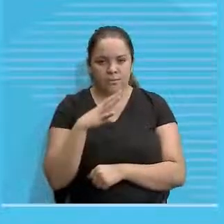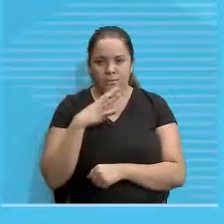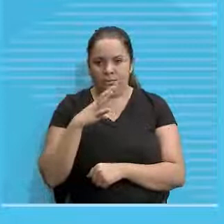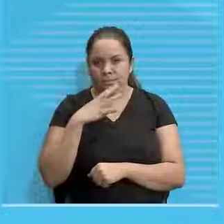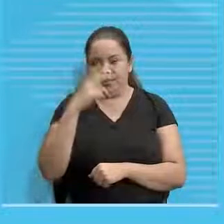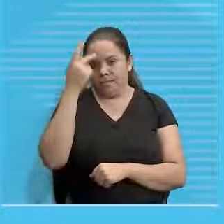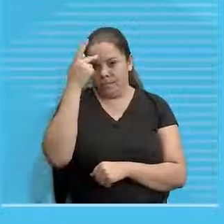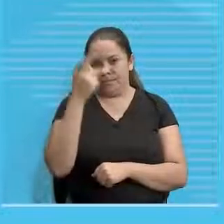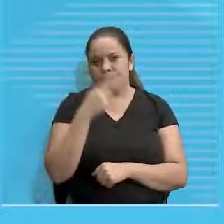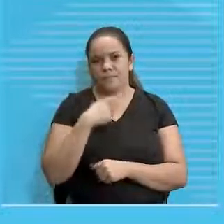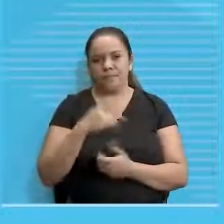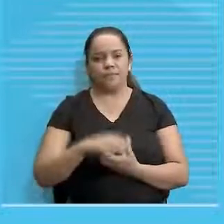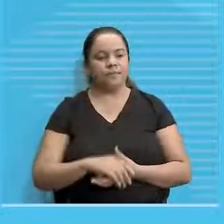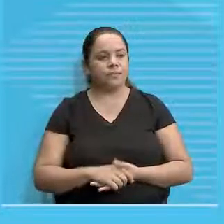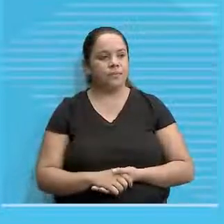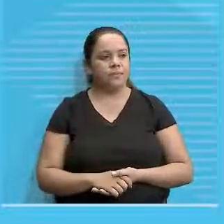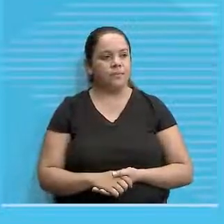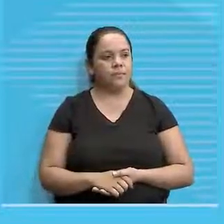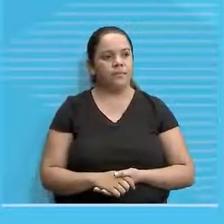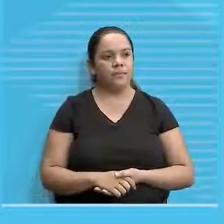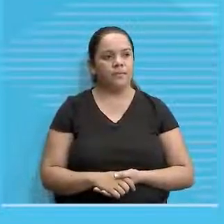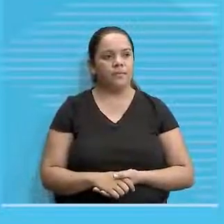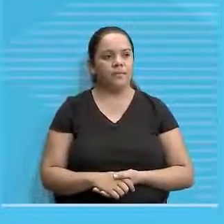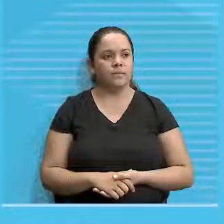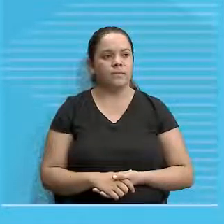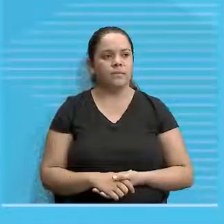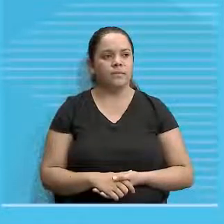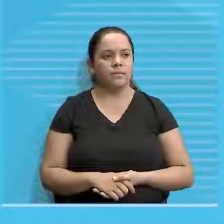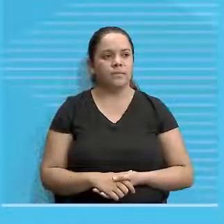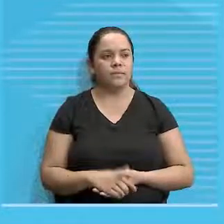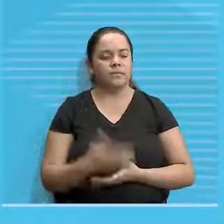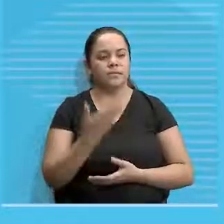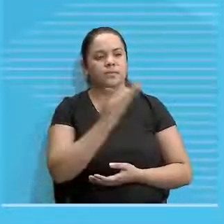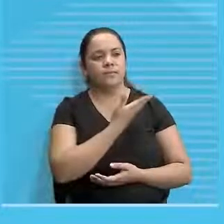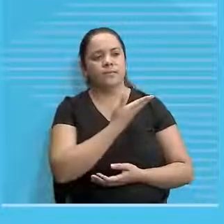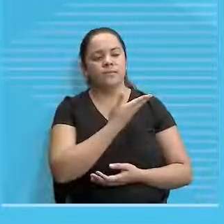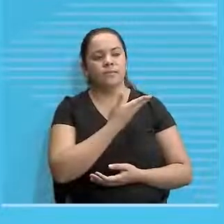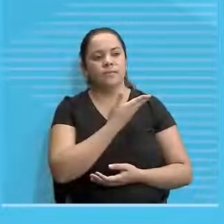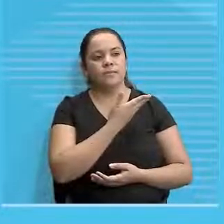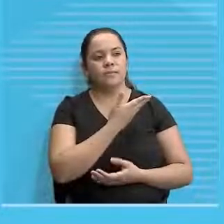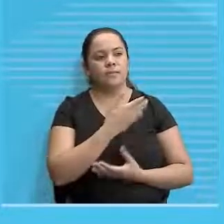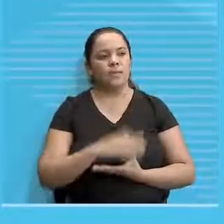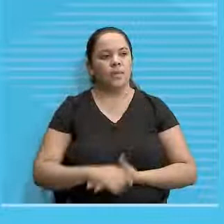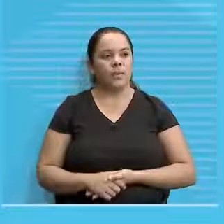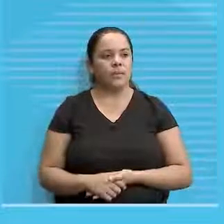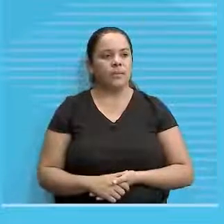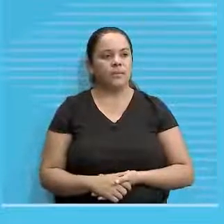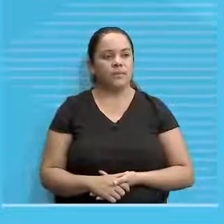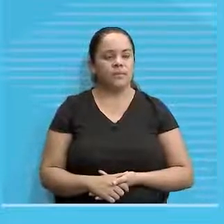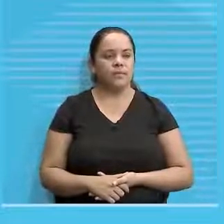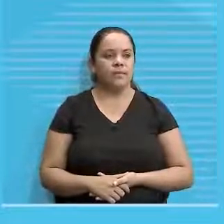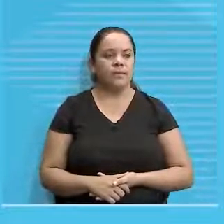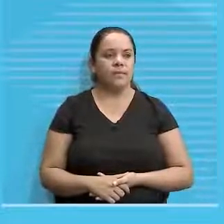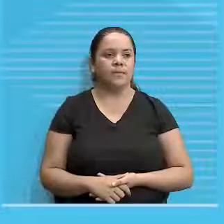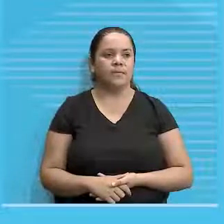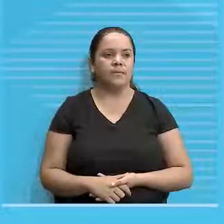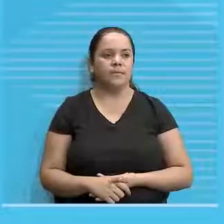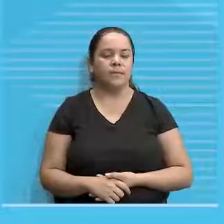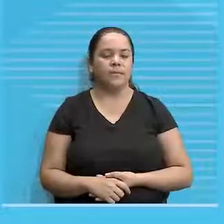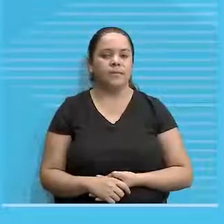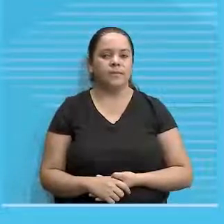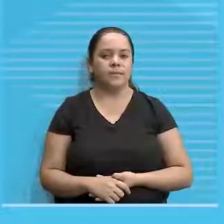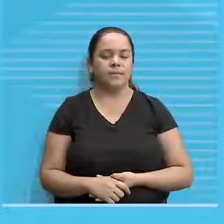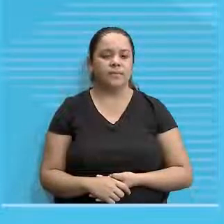E aí lembre-se, nem sempre o que as outras pessoas sabem sobre você é o que você realmente